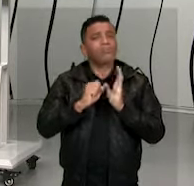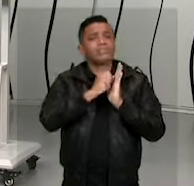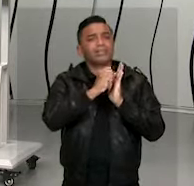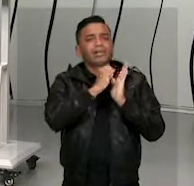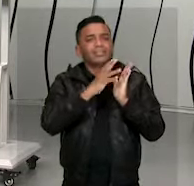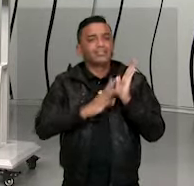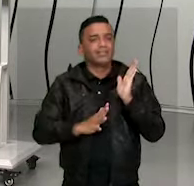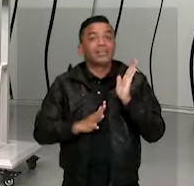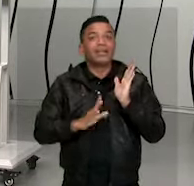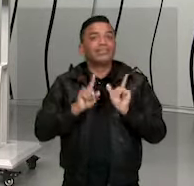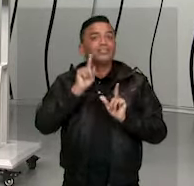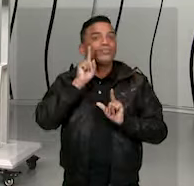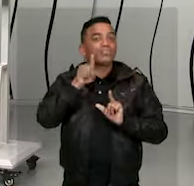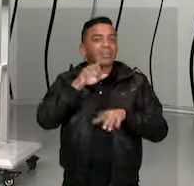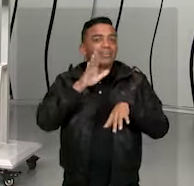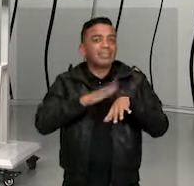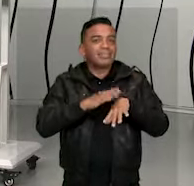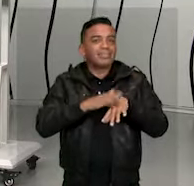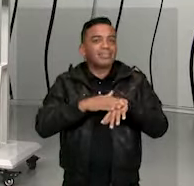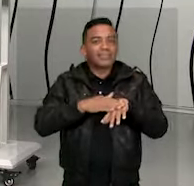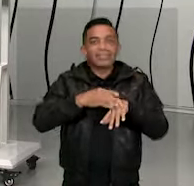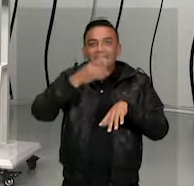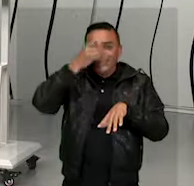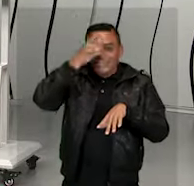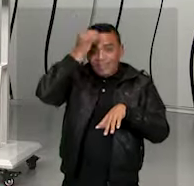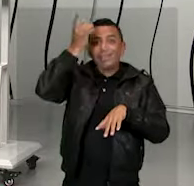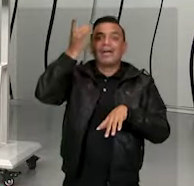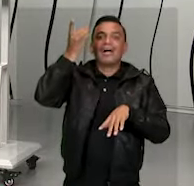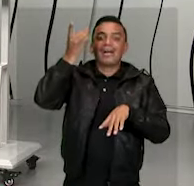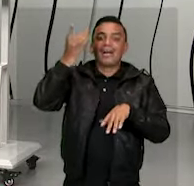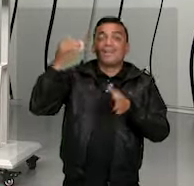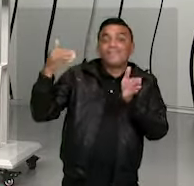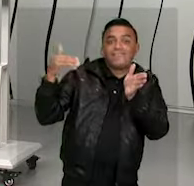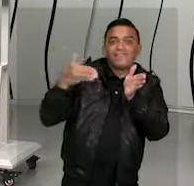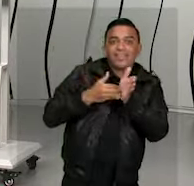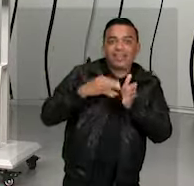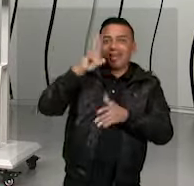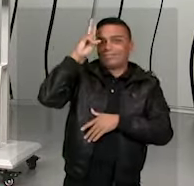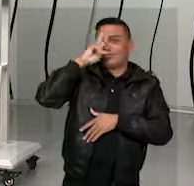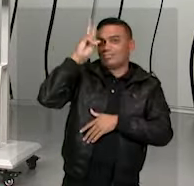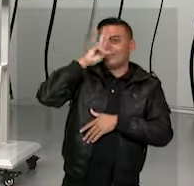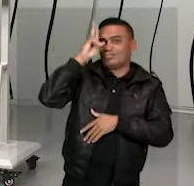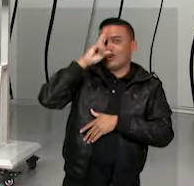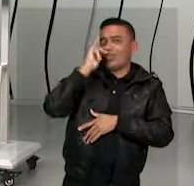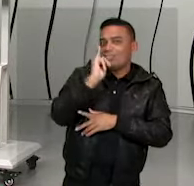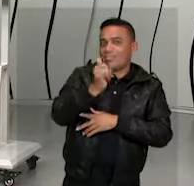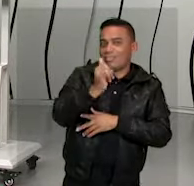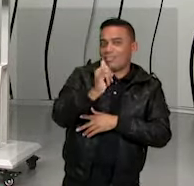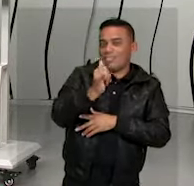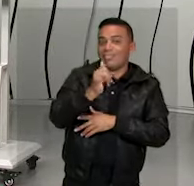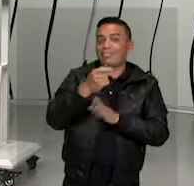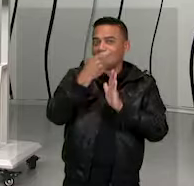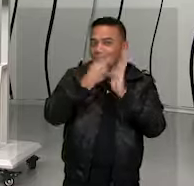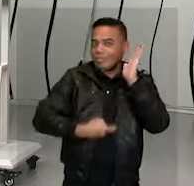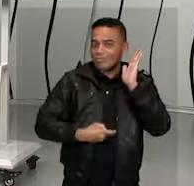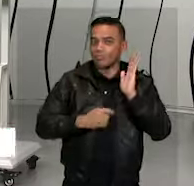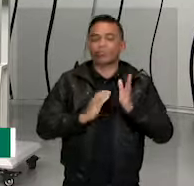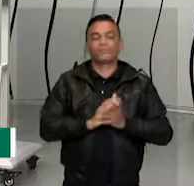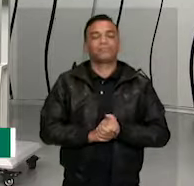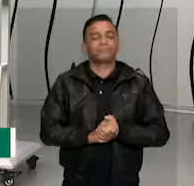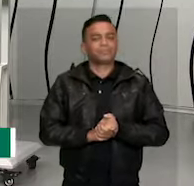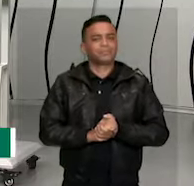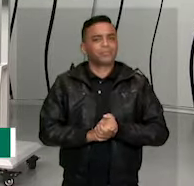atividade e criar um final para esse texto. No final desse texto, você sabe que